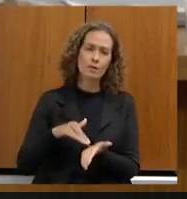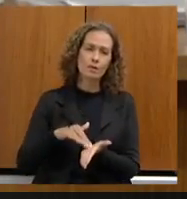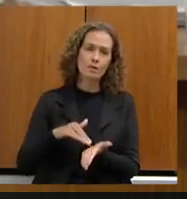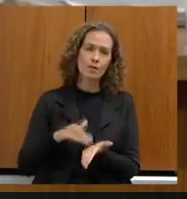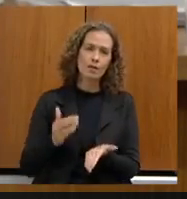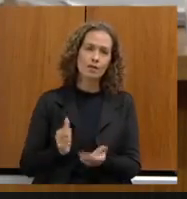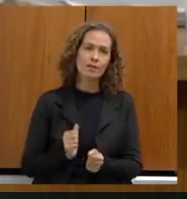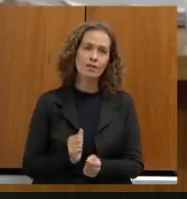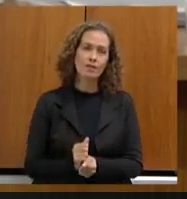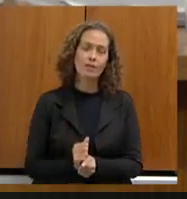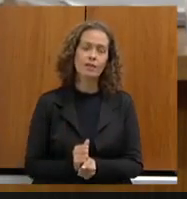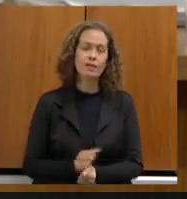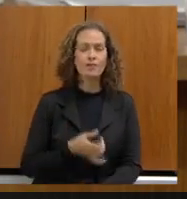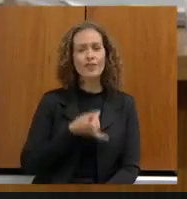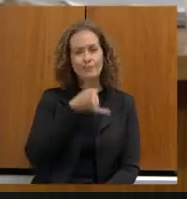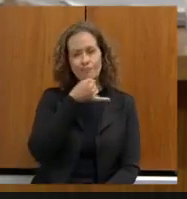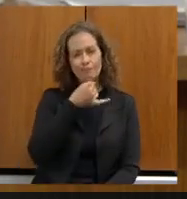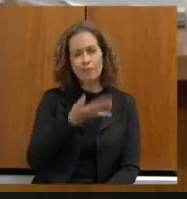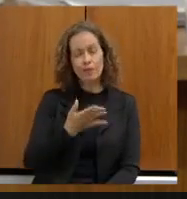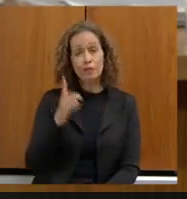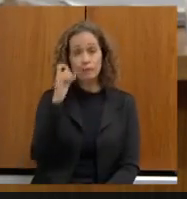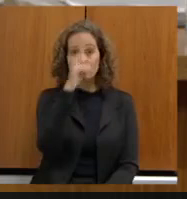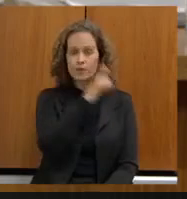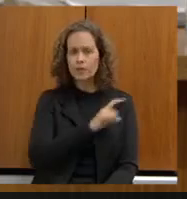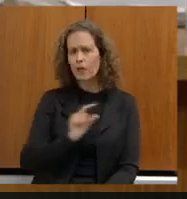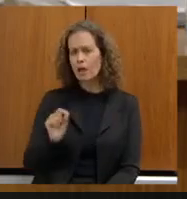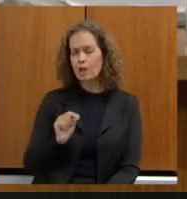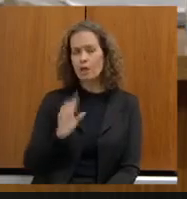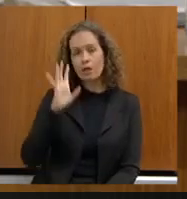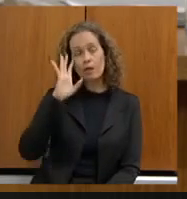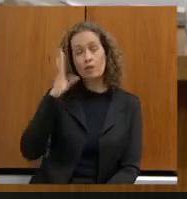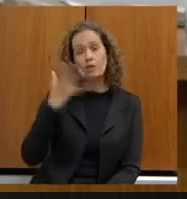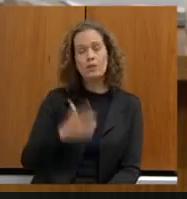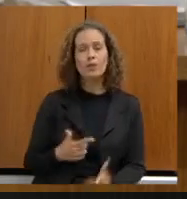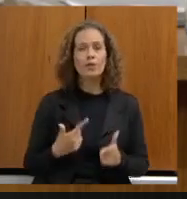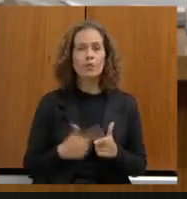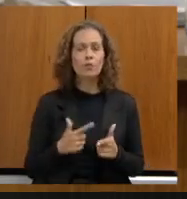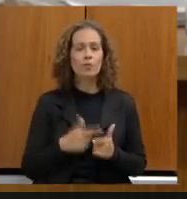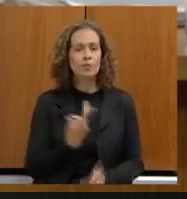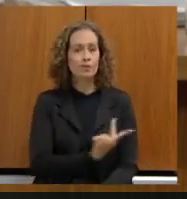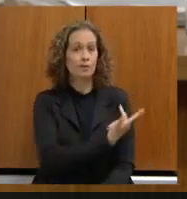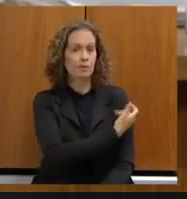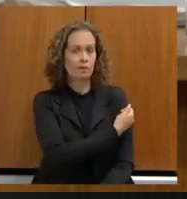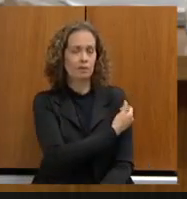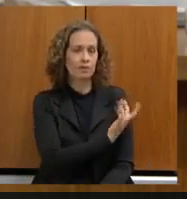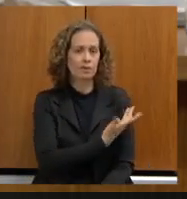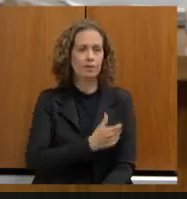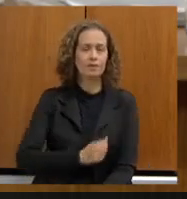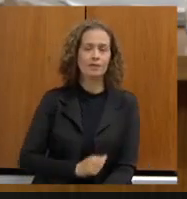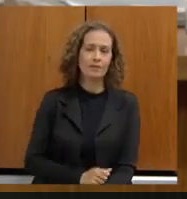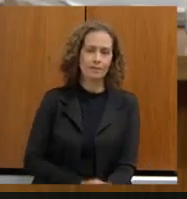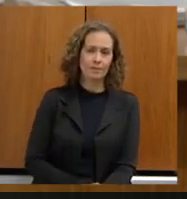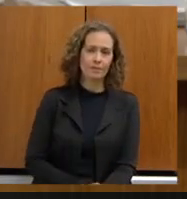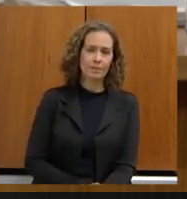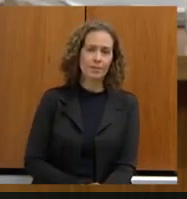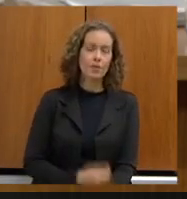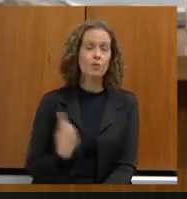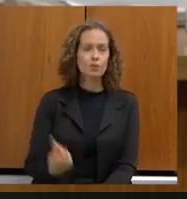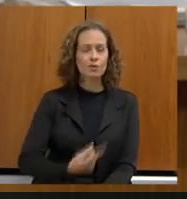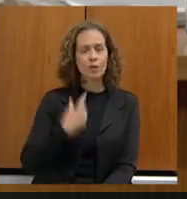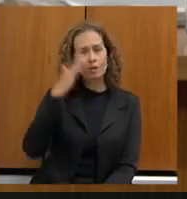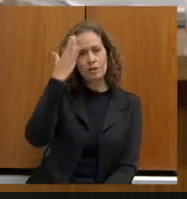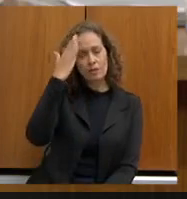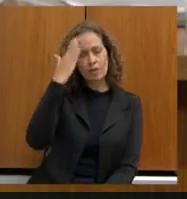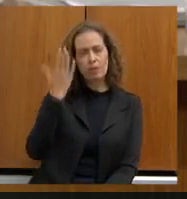infelizmente onde são muito difícil foi resolver o problema das vacinas é nós sabemos